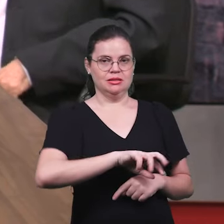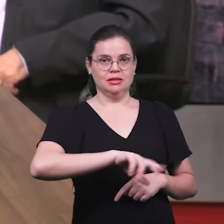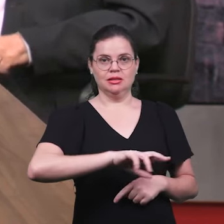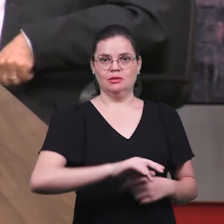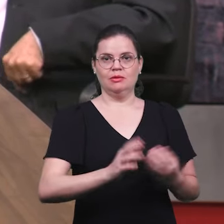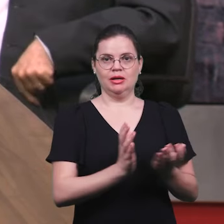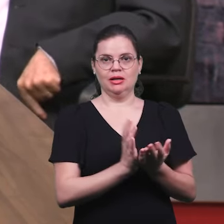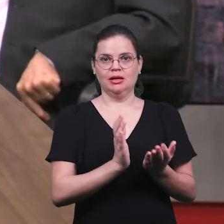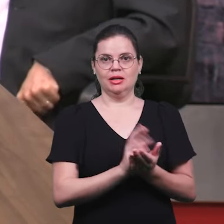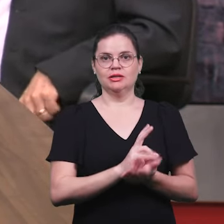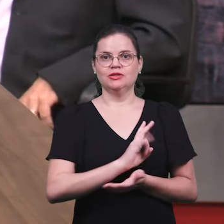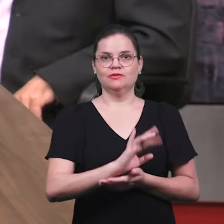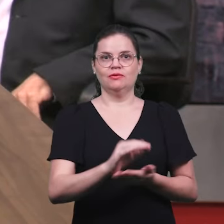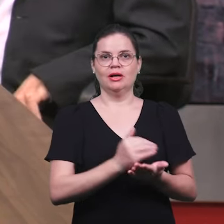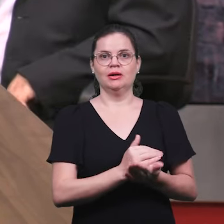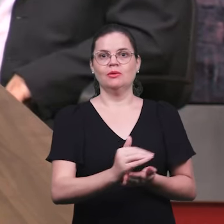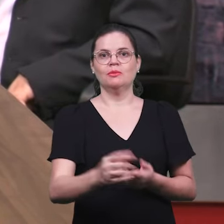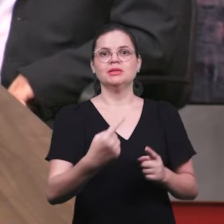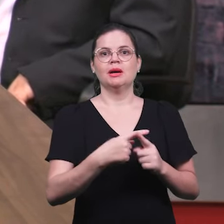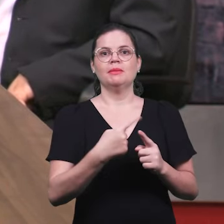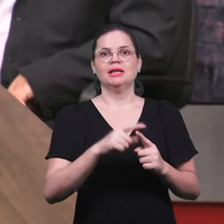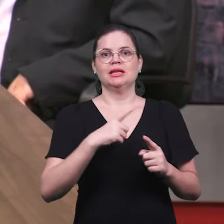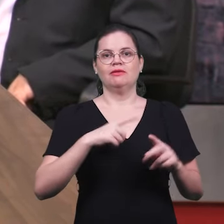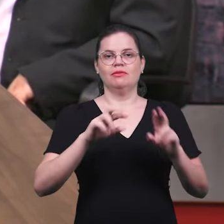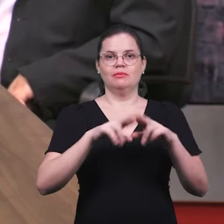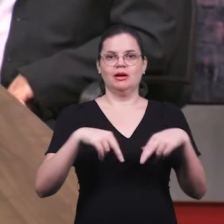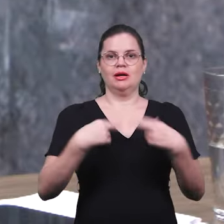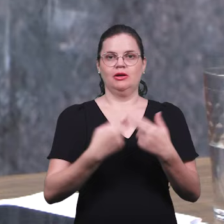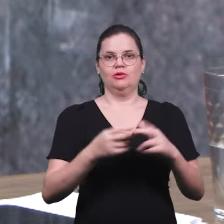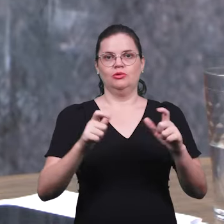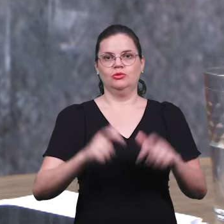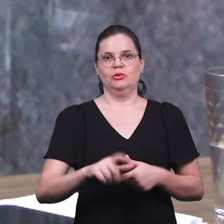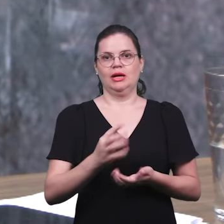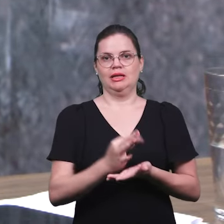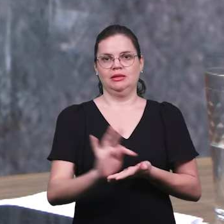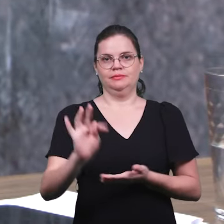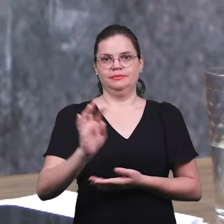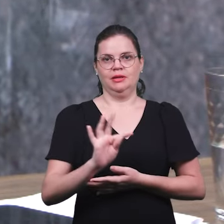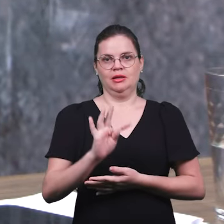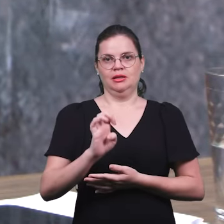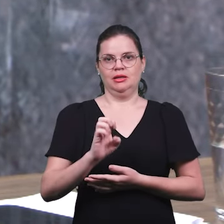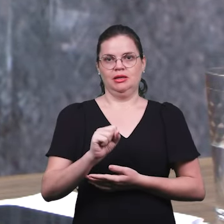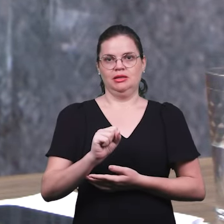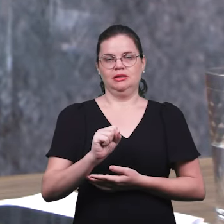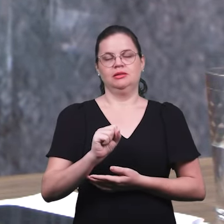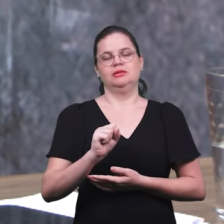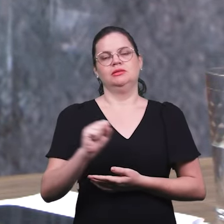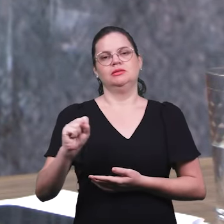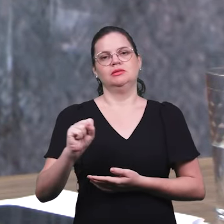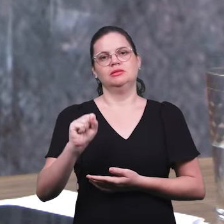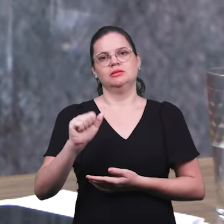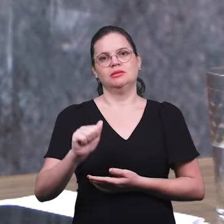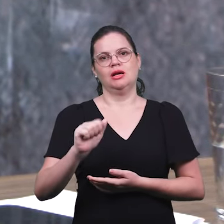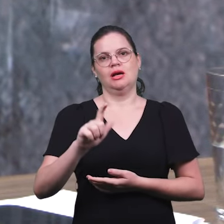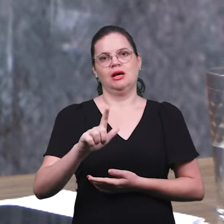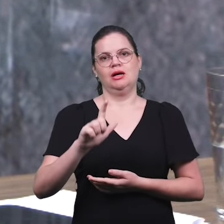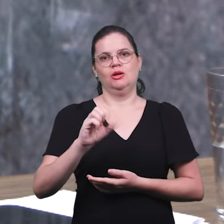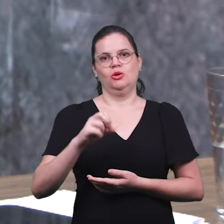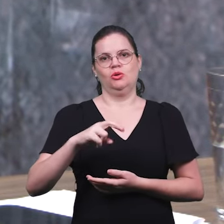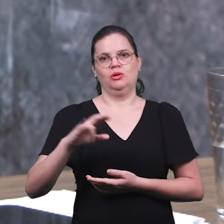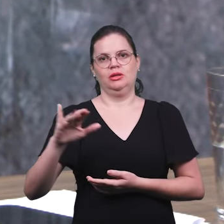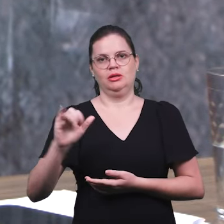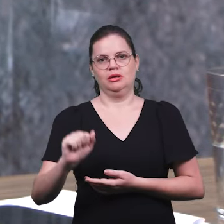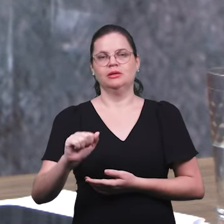se aprofundar a partir do Edito de Tessalônica, que certamente abordaremos, né, em um outro programa, que foi o decreto do